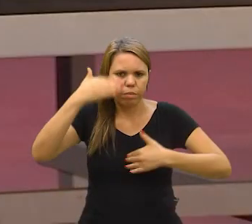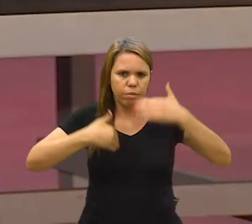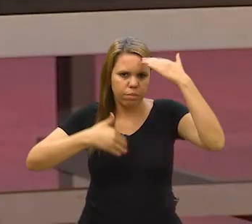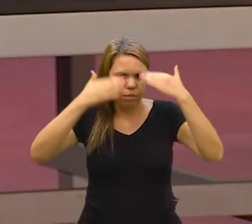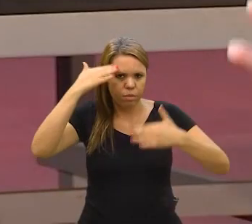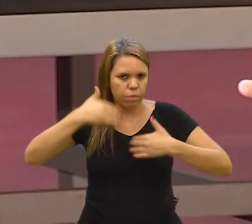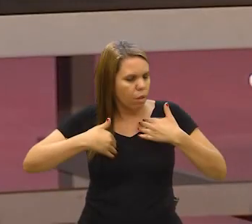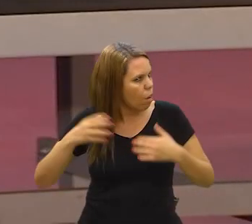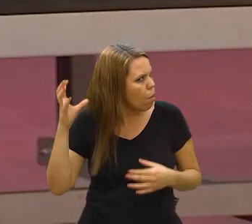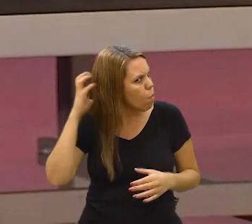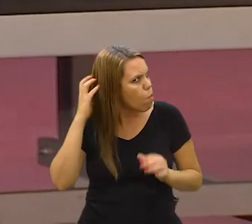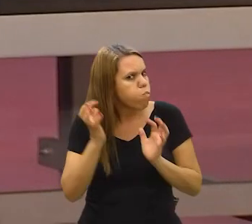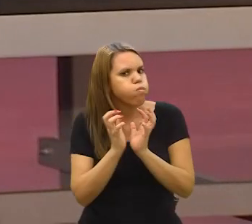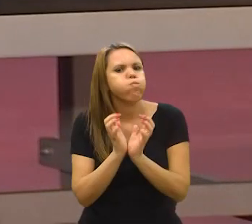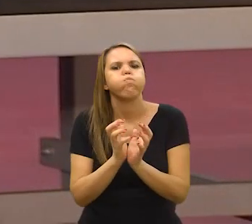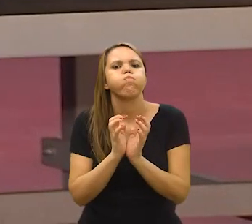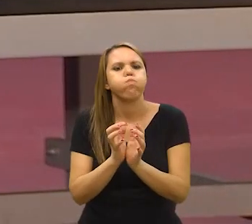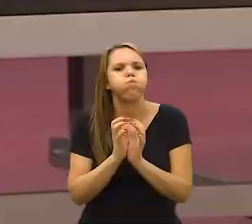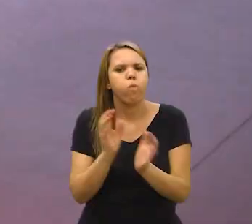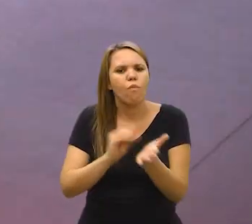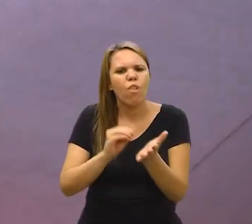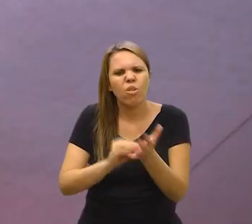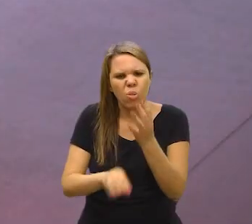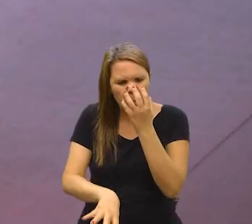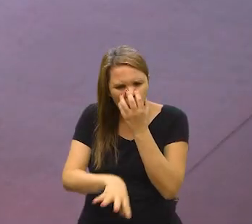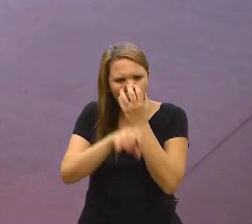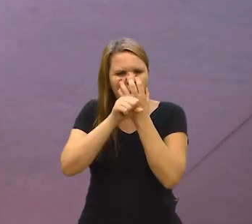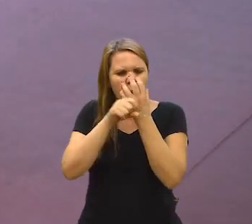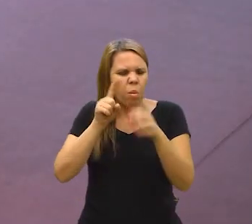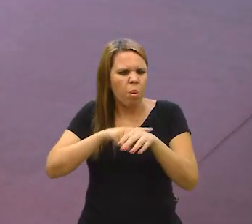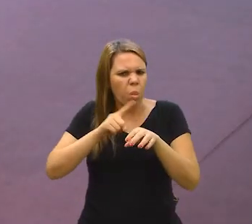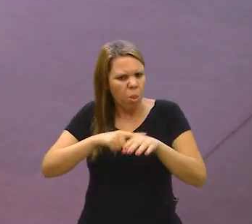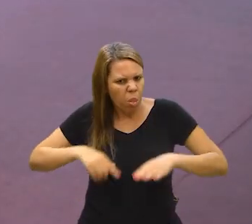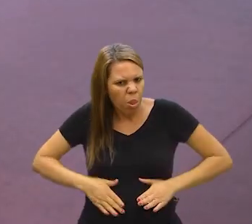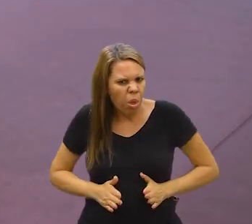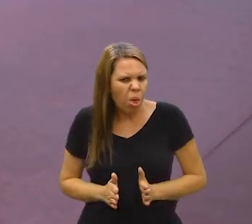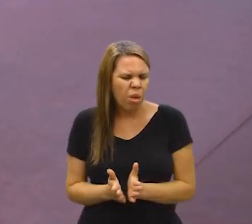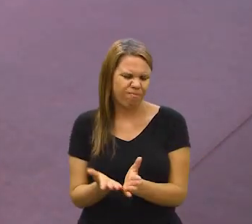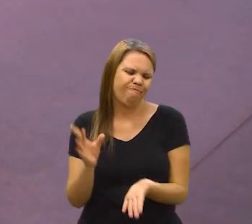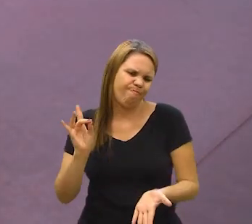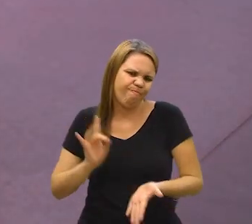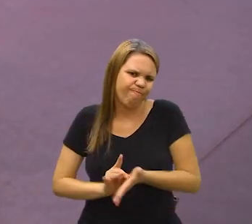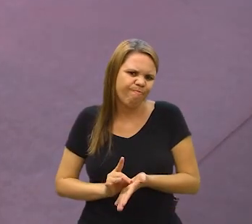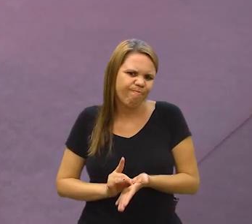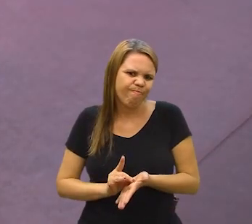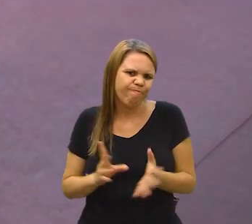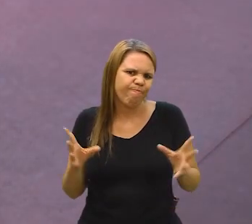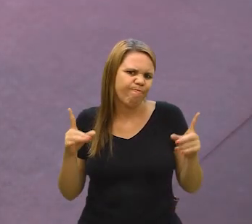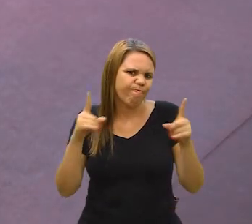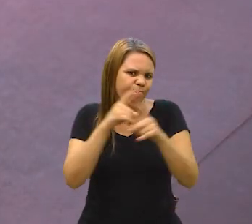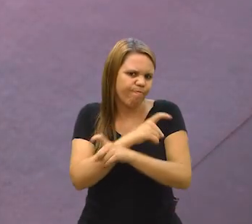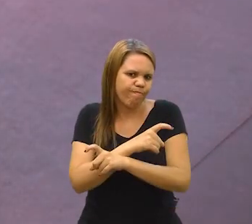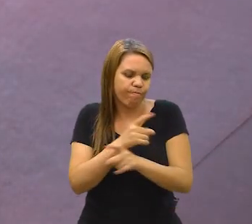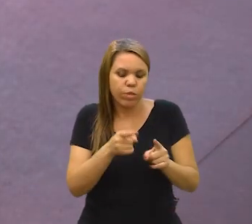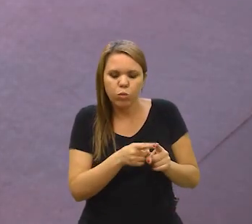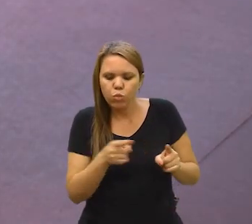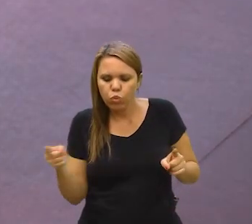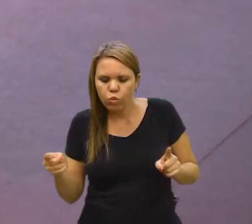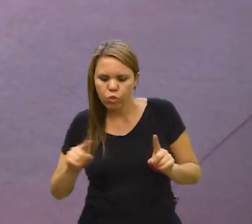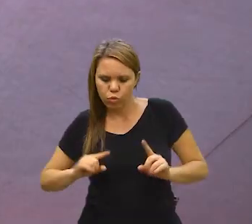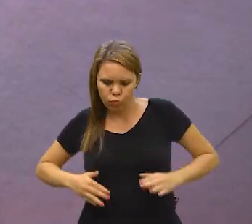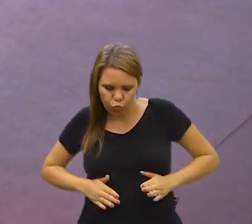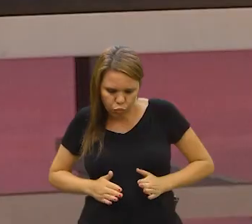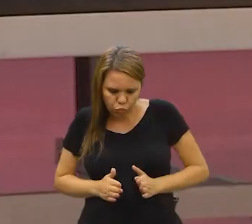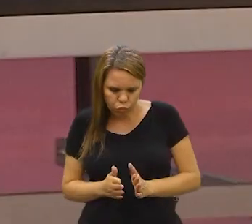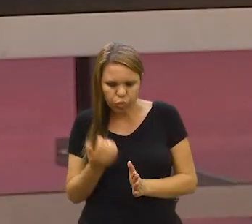faltou oxigênio na hora do parto, é isso? Exatamente, né? Por uma complicação durante o parto